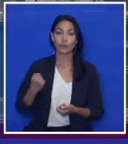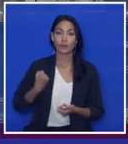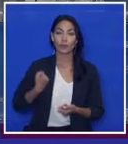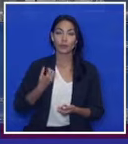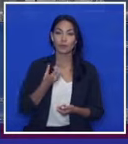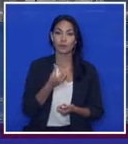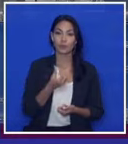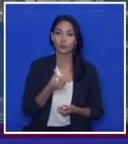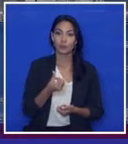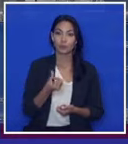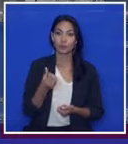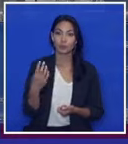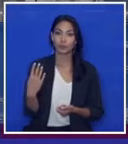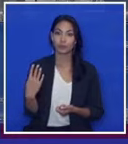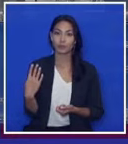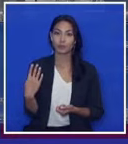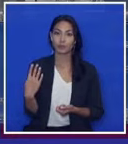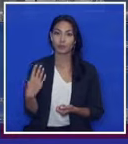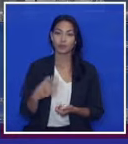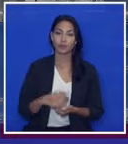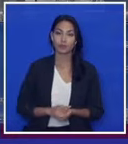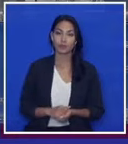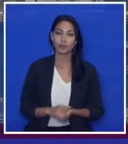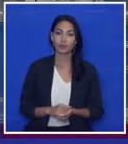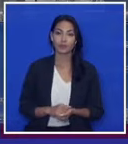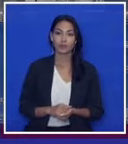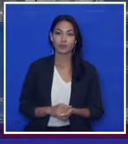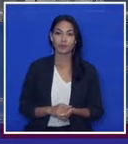Número 64.